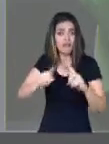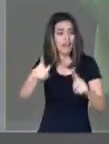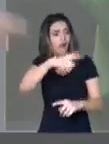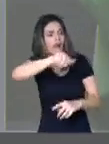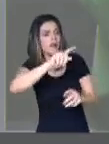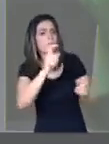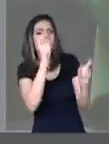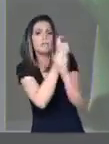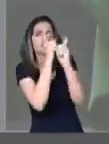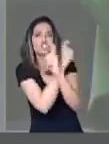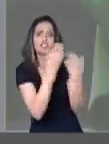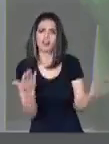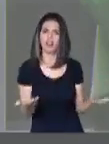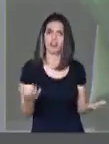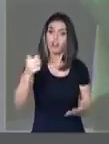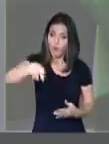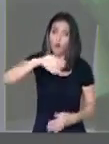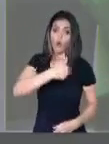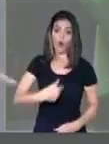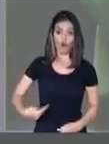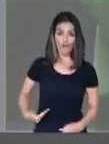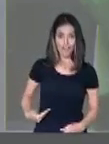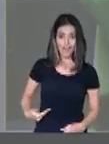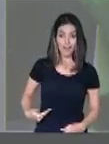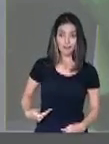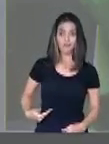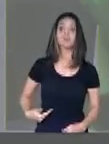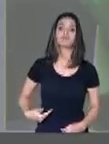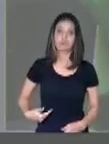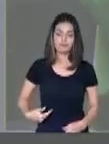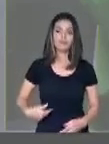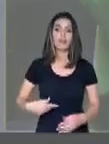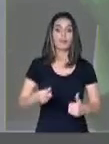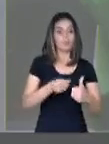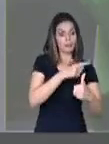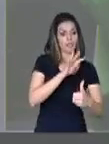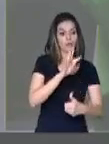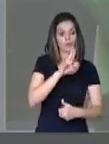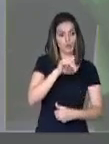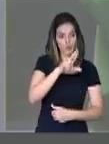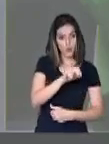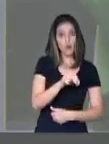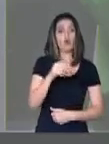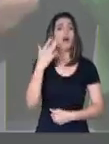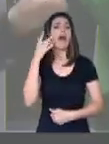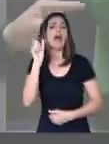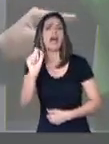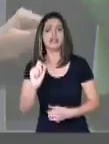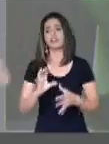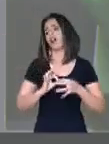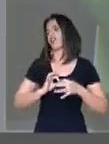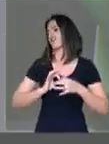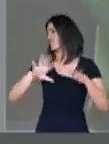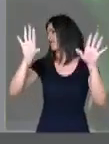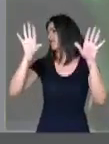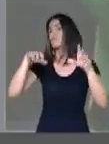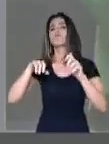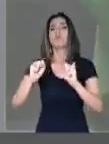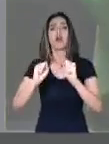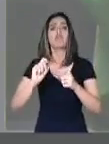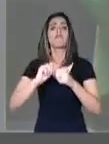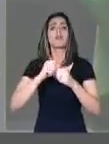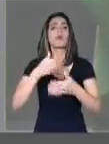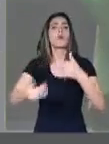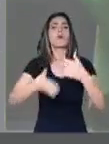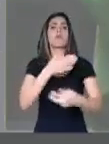é que o governo, se sentindo autorizado, pós-votação em primeiro turno da reforma da Previdência, nesses 2 semanas de